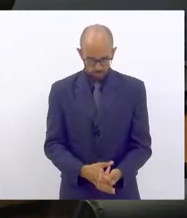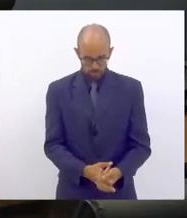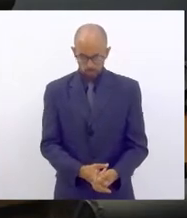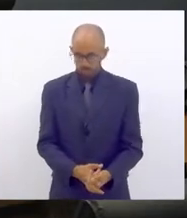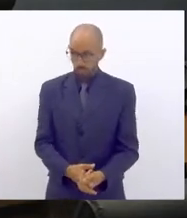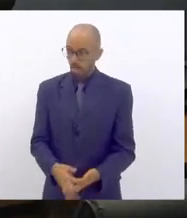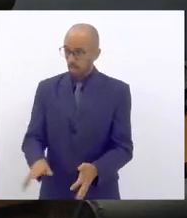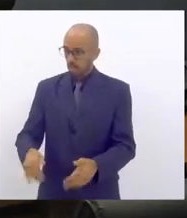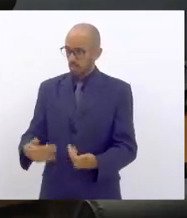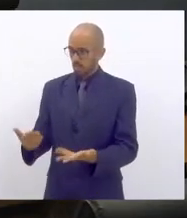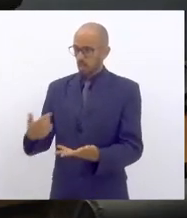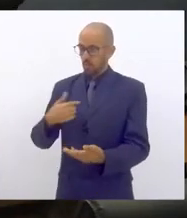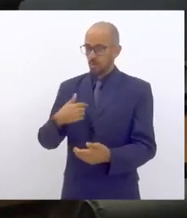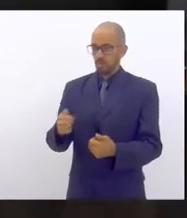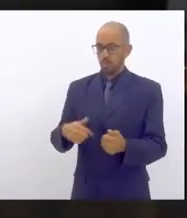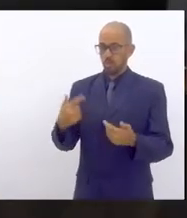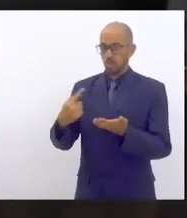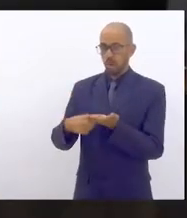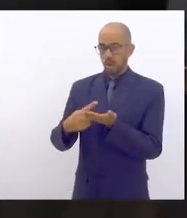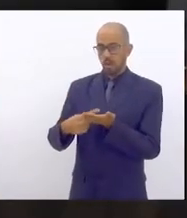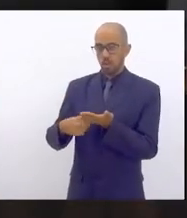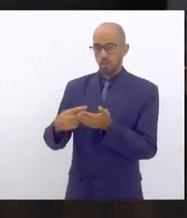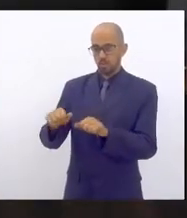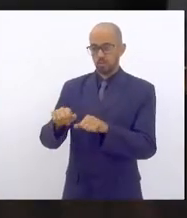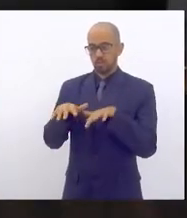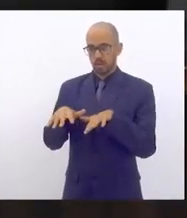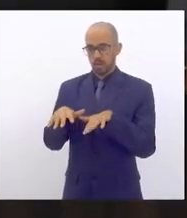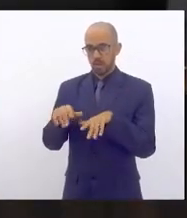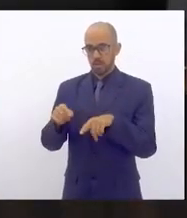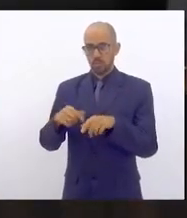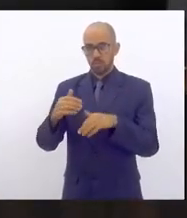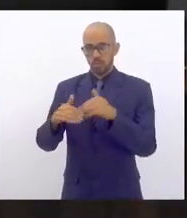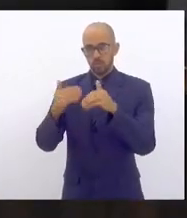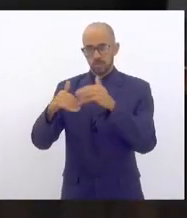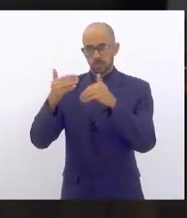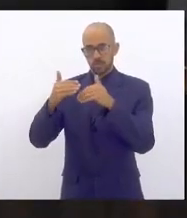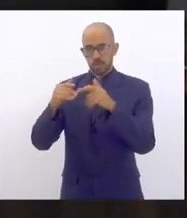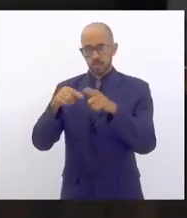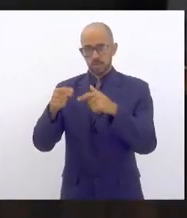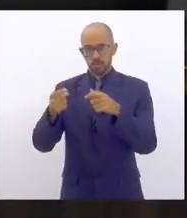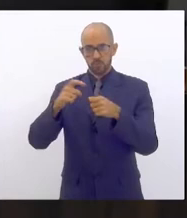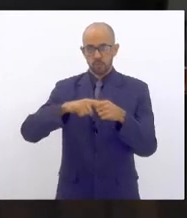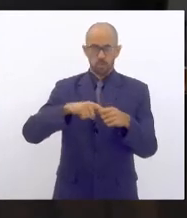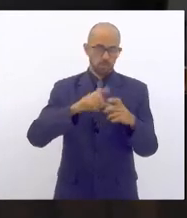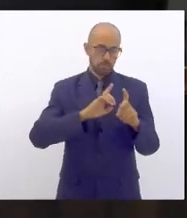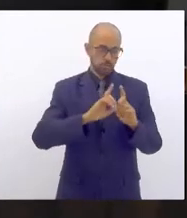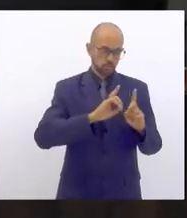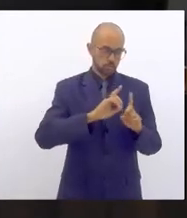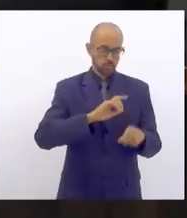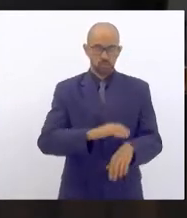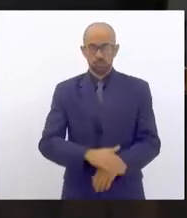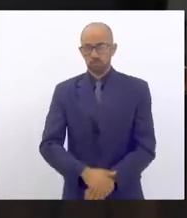Então eu vou, com acordo do plenário, vou avançar na pauta e voltamos para discutir ao final.